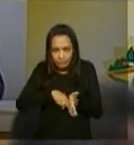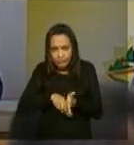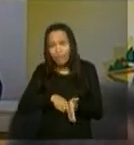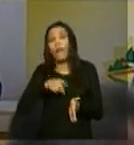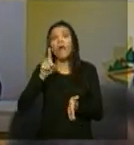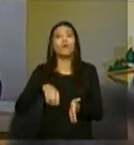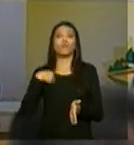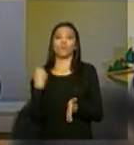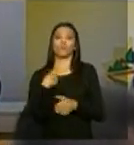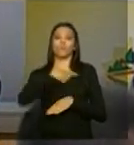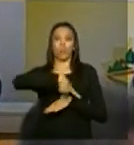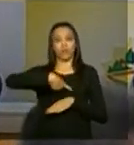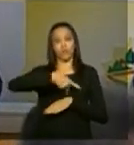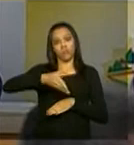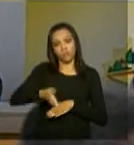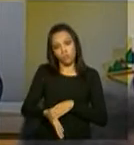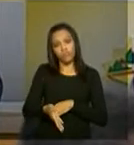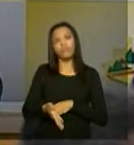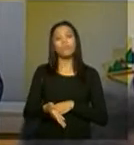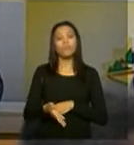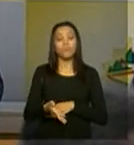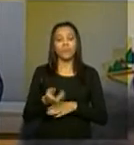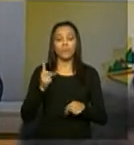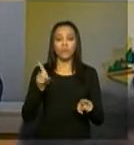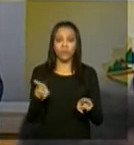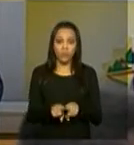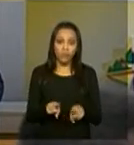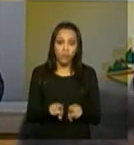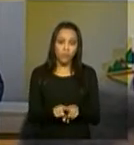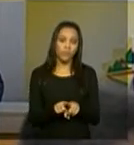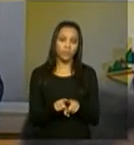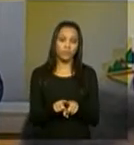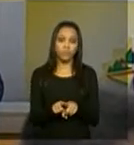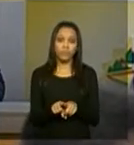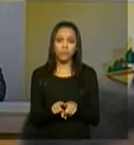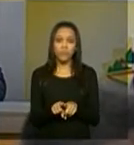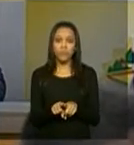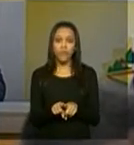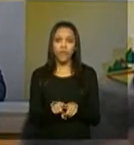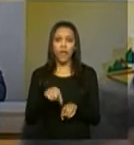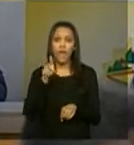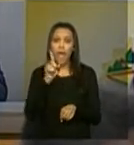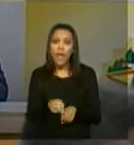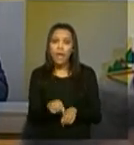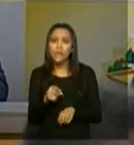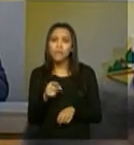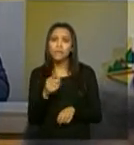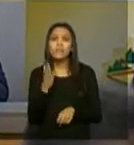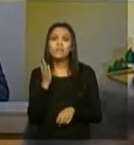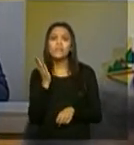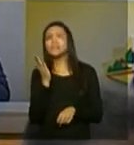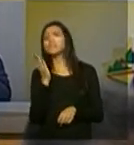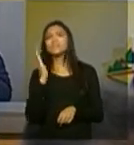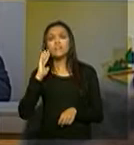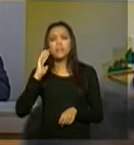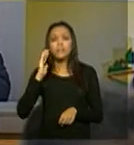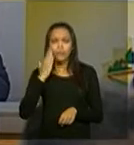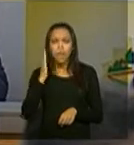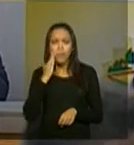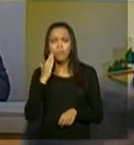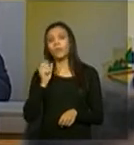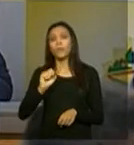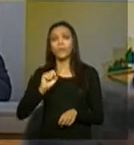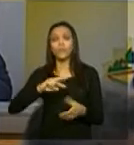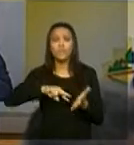do resgate da pessoa do significado e da importância